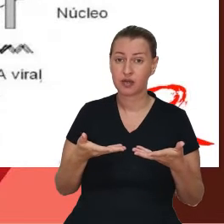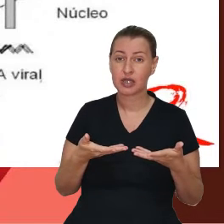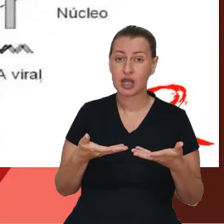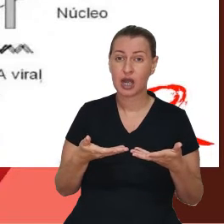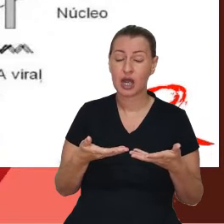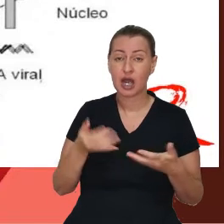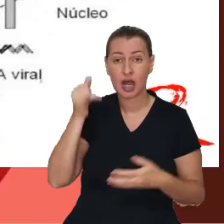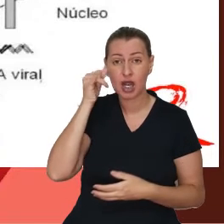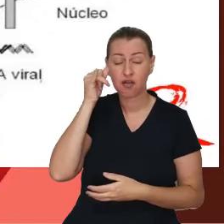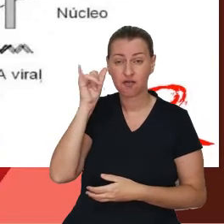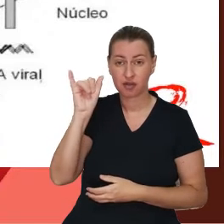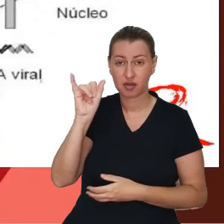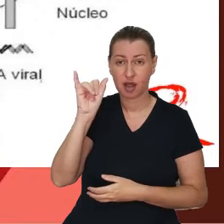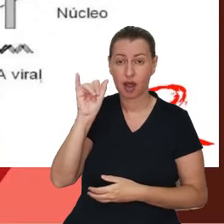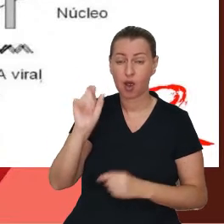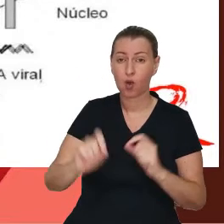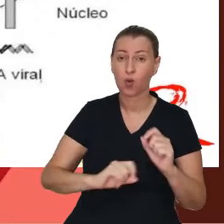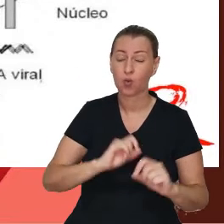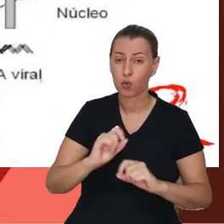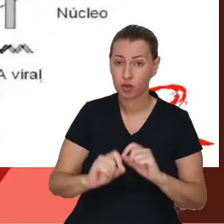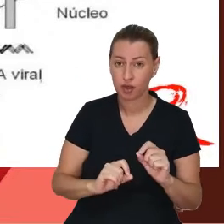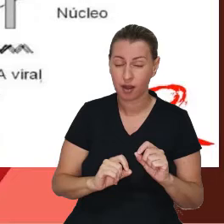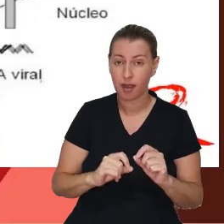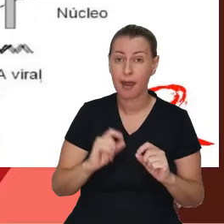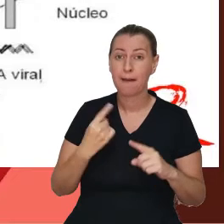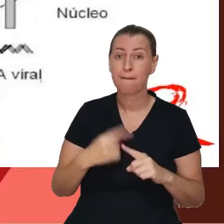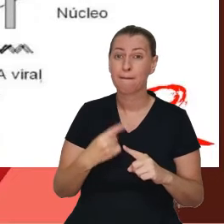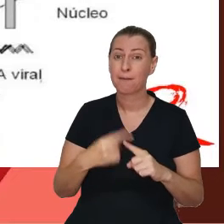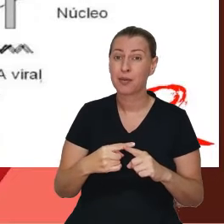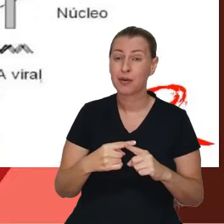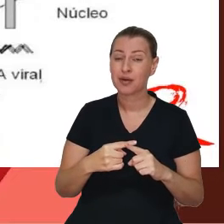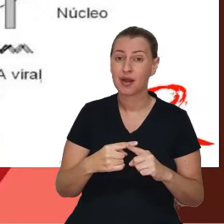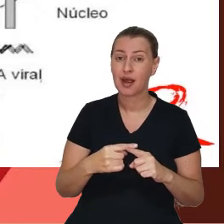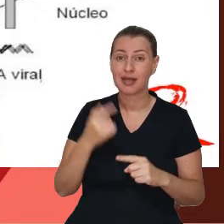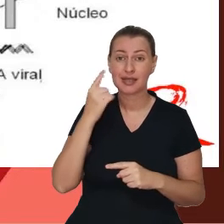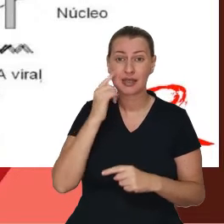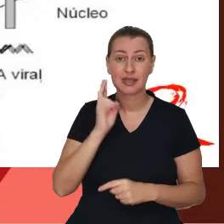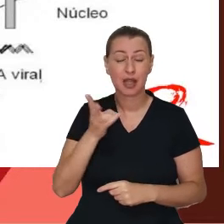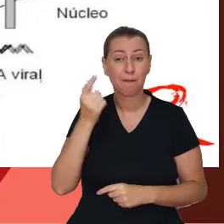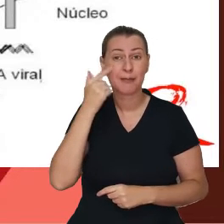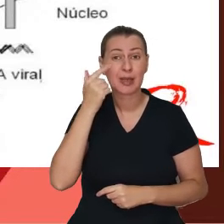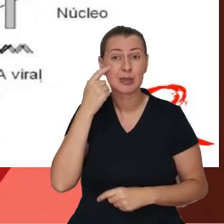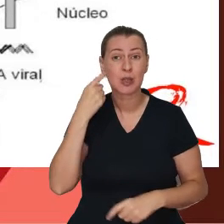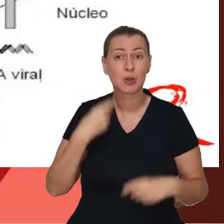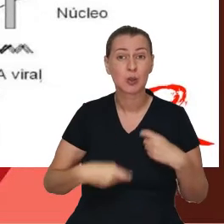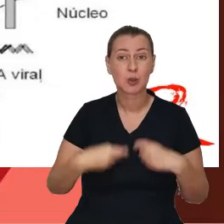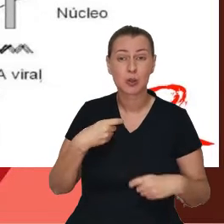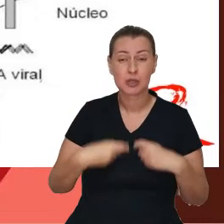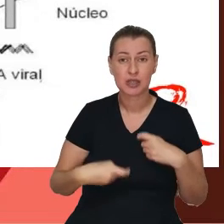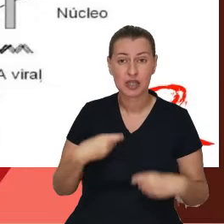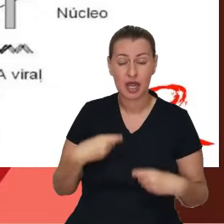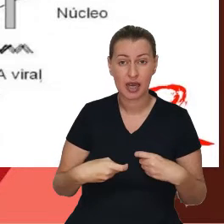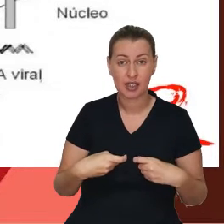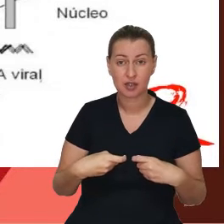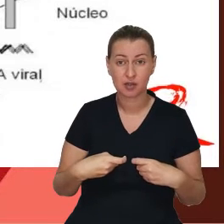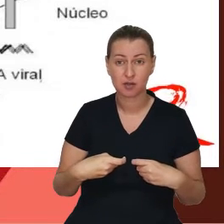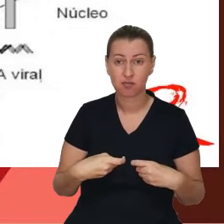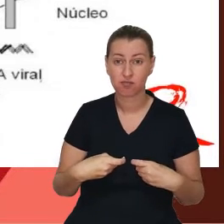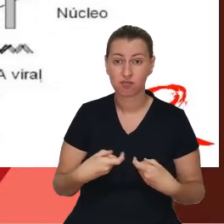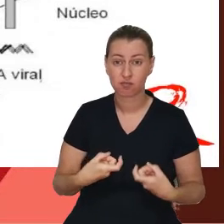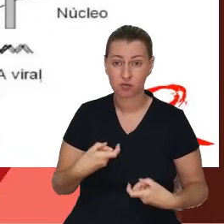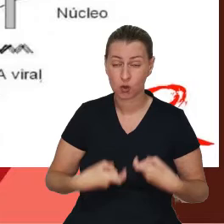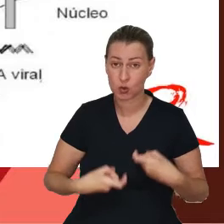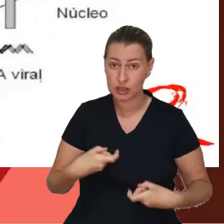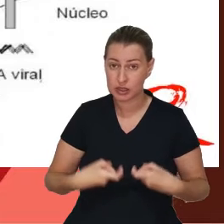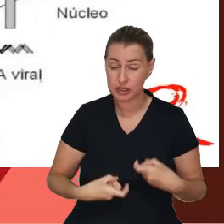mucosa. Por isso que a proteção da PrEP, ela é única e exclusivamente sexual. A PrEP não confere proteção